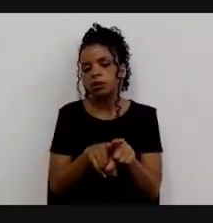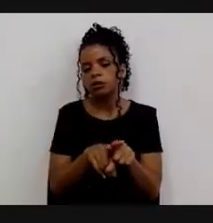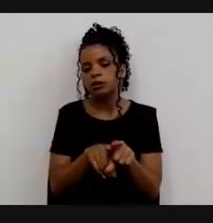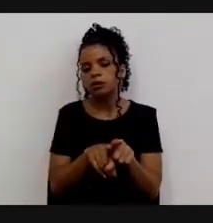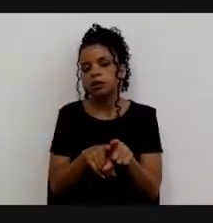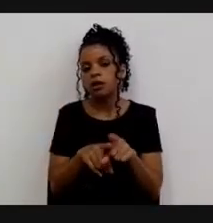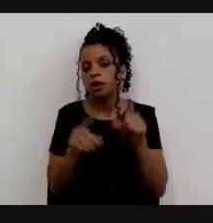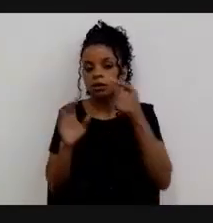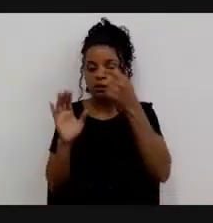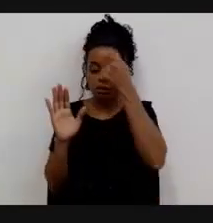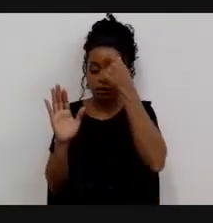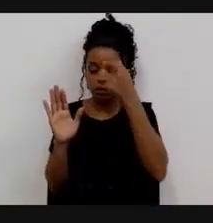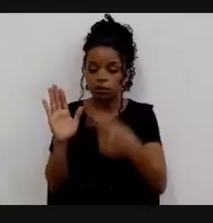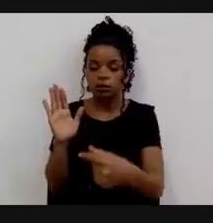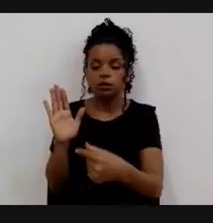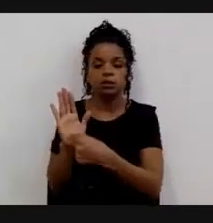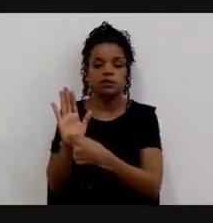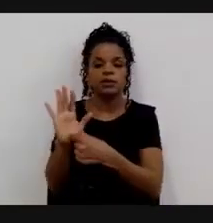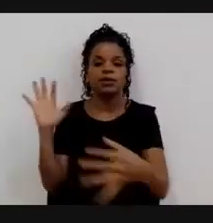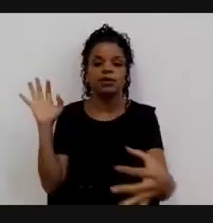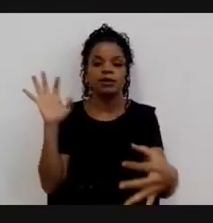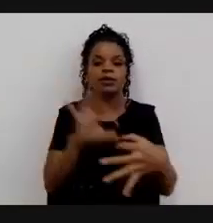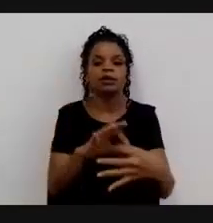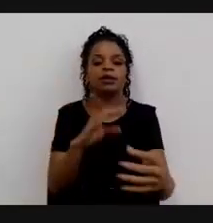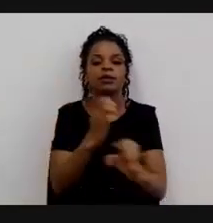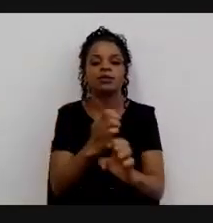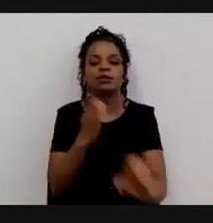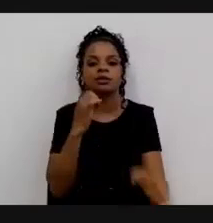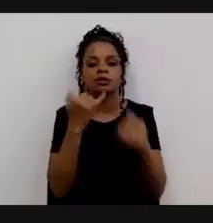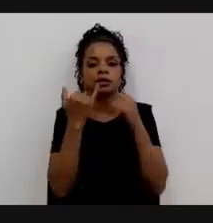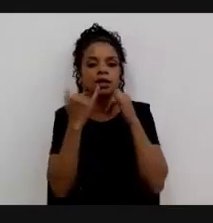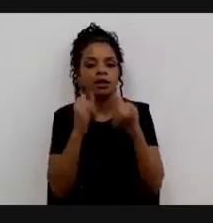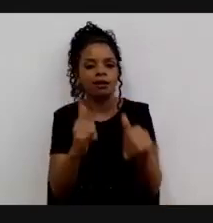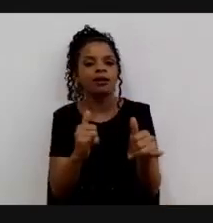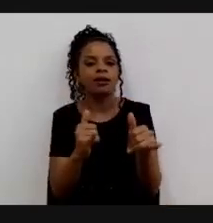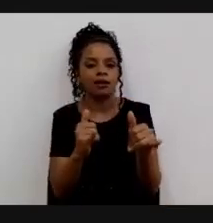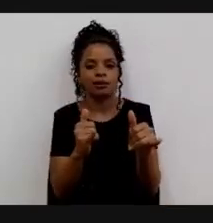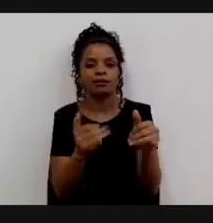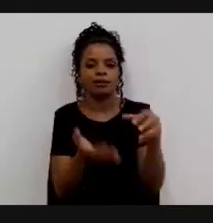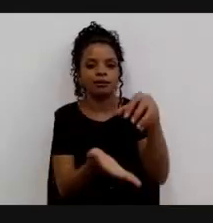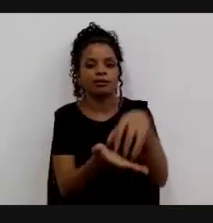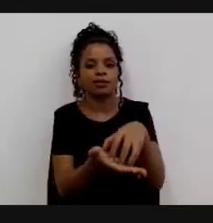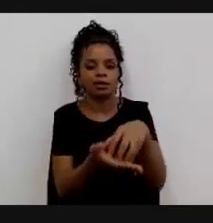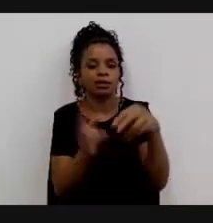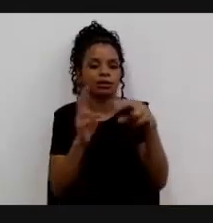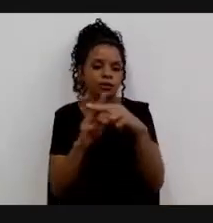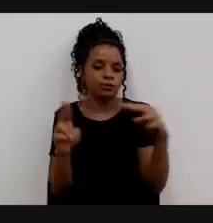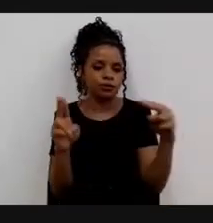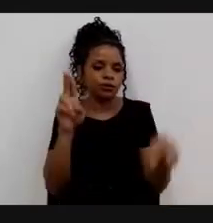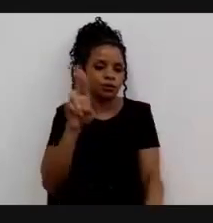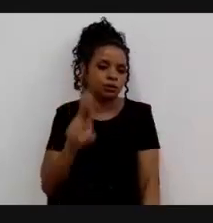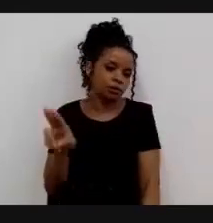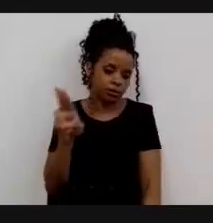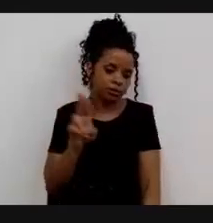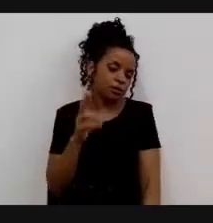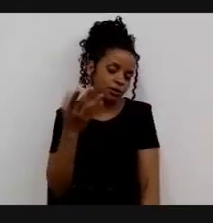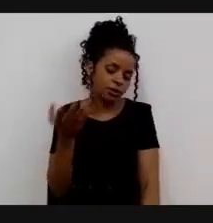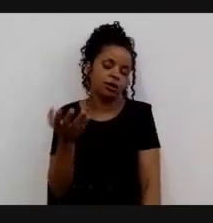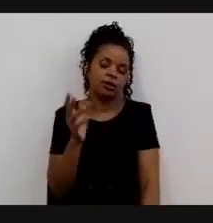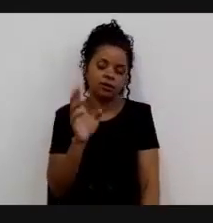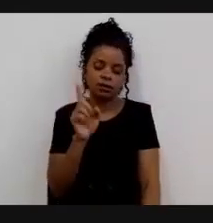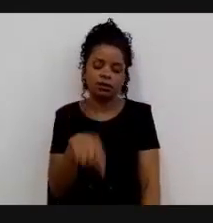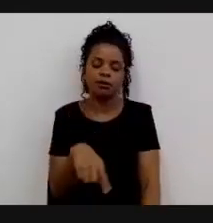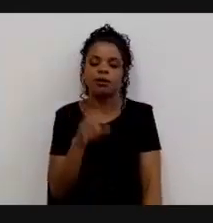de inteligência artificial normalmente está ligado à engenharia elétrica, ao departamento de engenharia elétrica. Aqui na nossa Universidade de Brasília